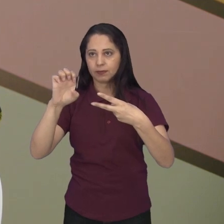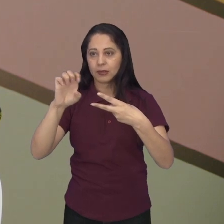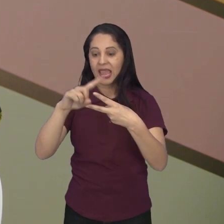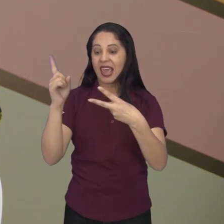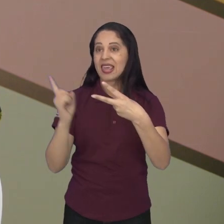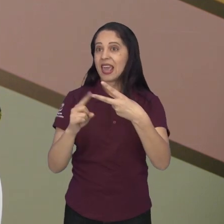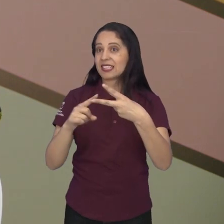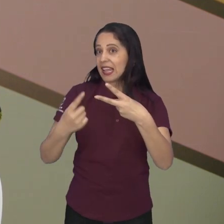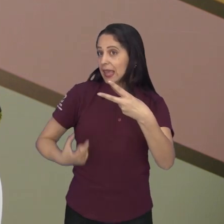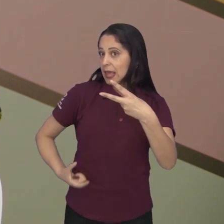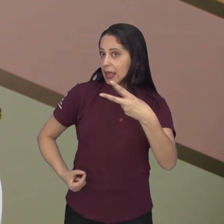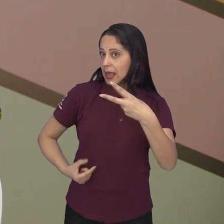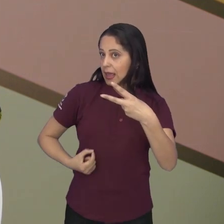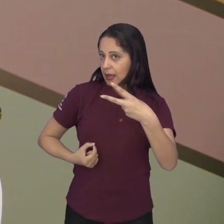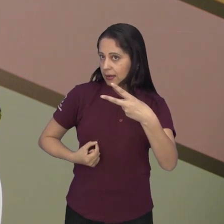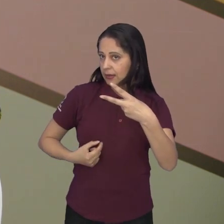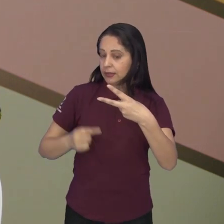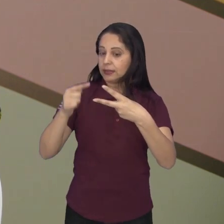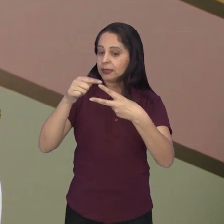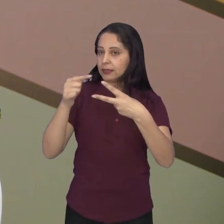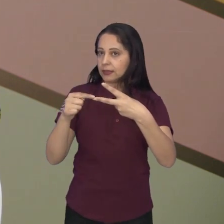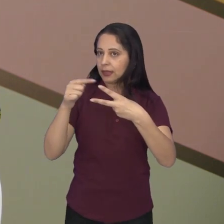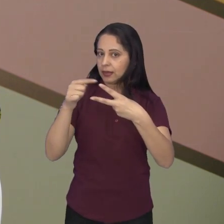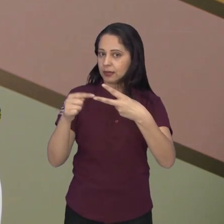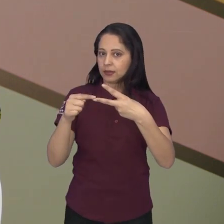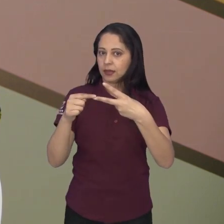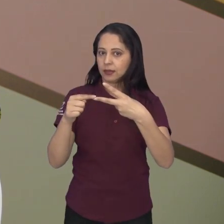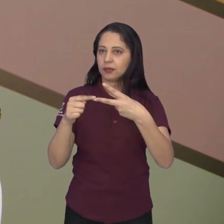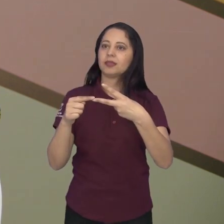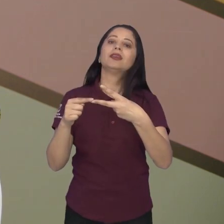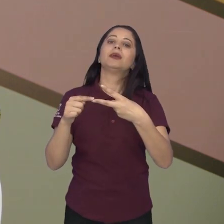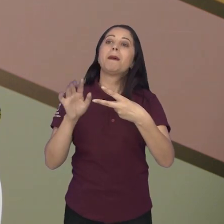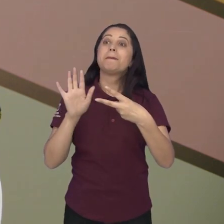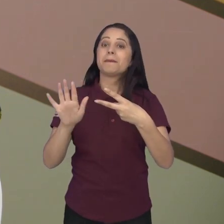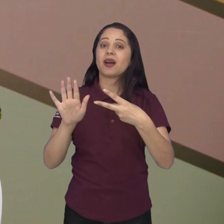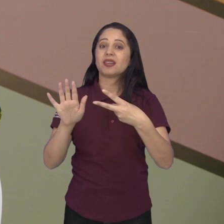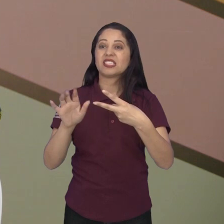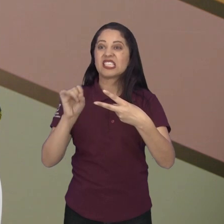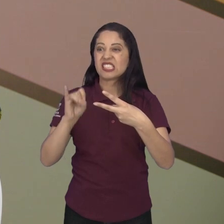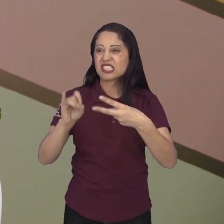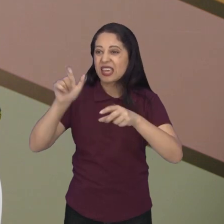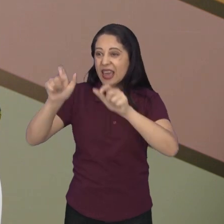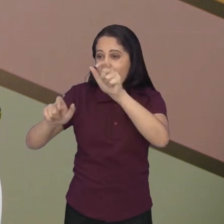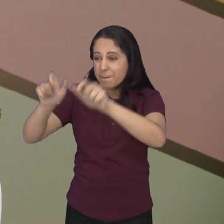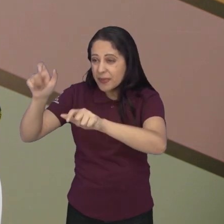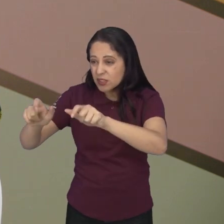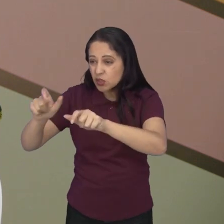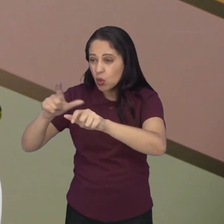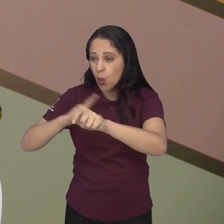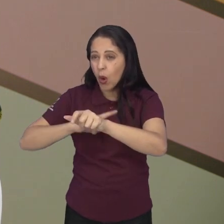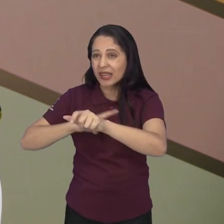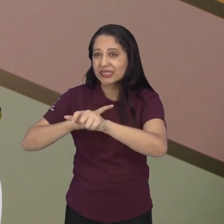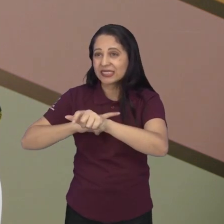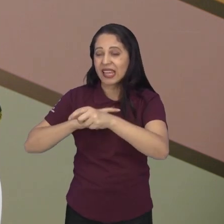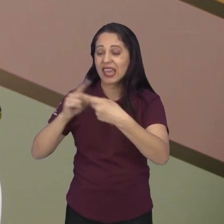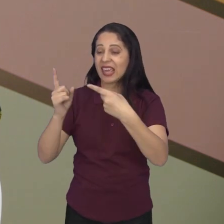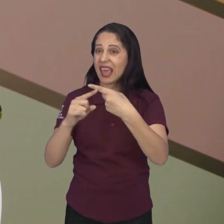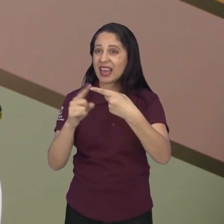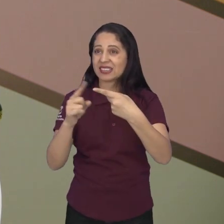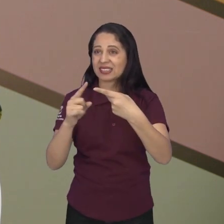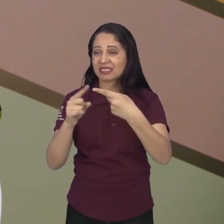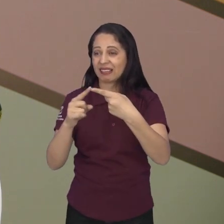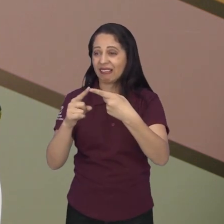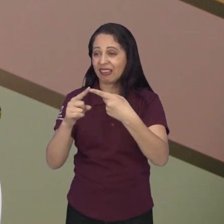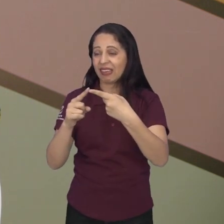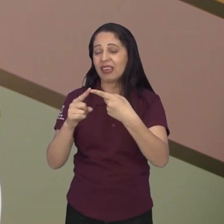fígado nessa fase é o carcinoma hepatocelular. O fator de risco é ter cirrose. Infelizmente, se todo paciente com cirrose sobrevivesse, é porque